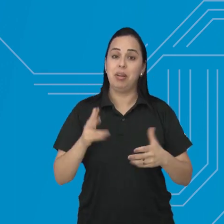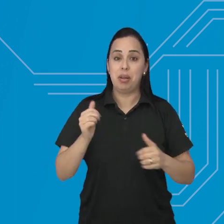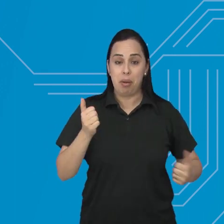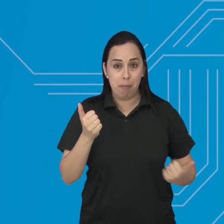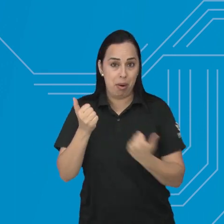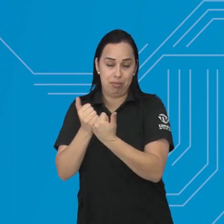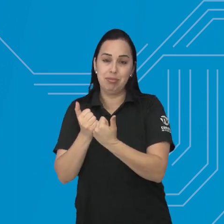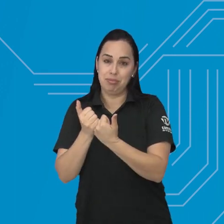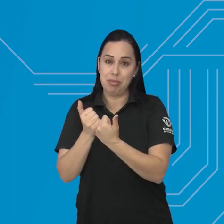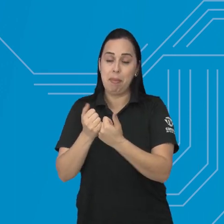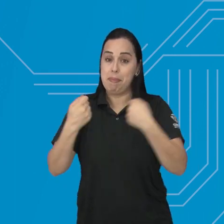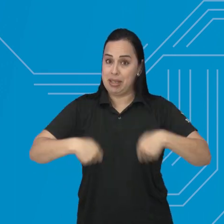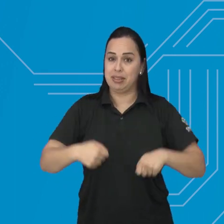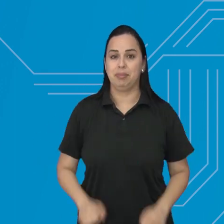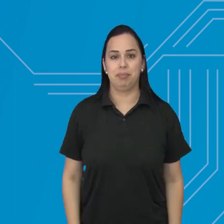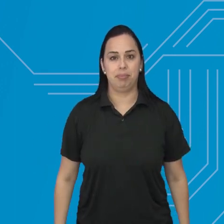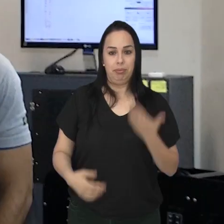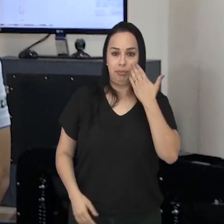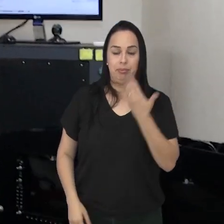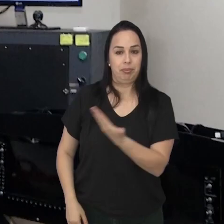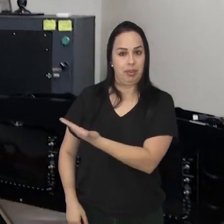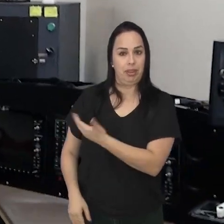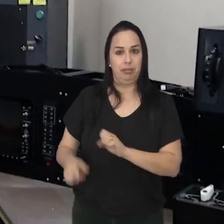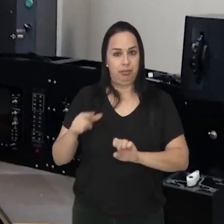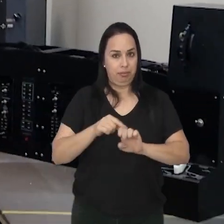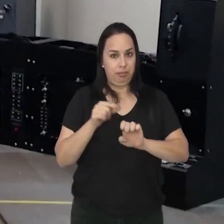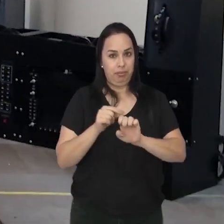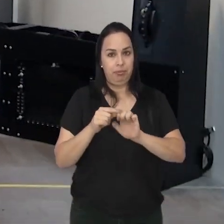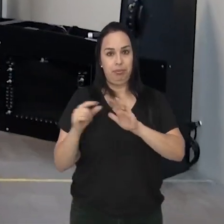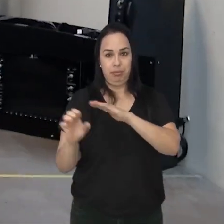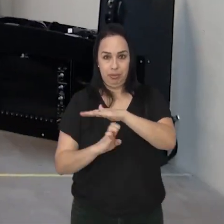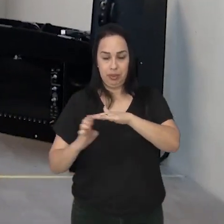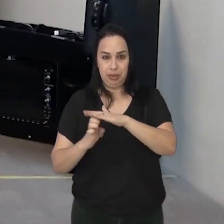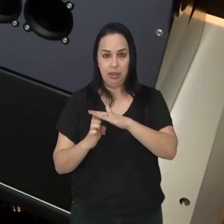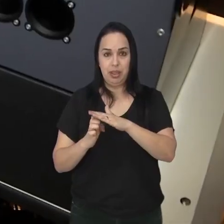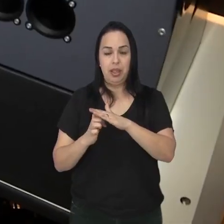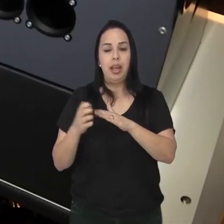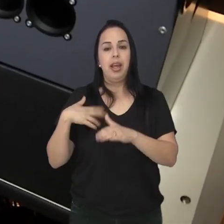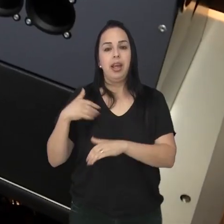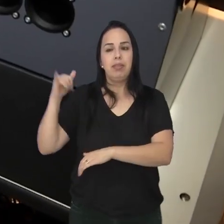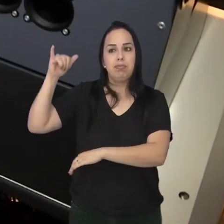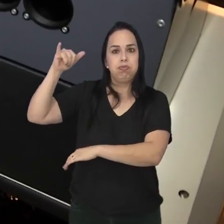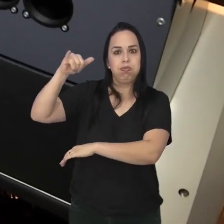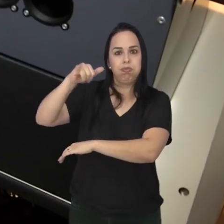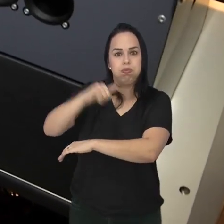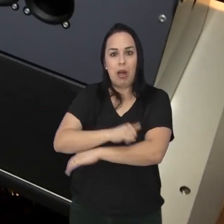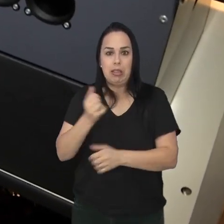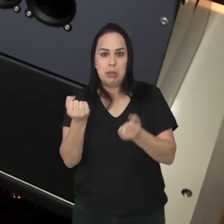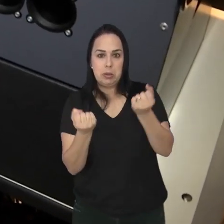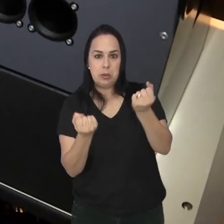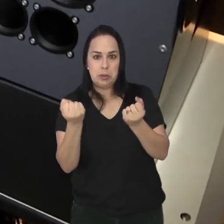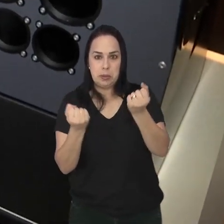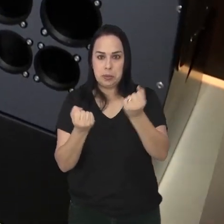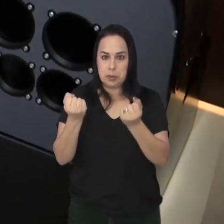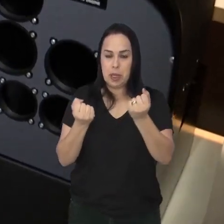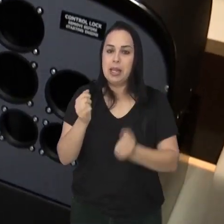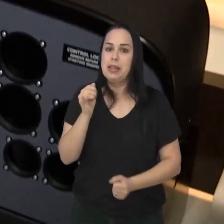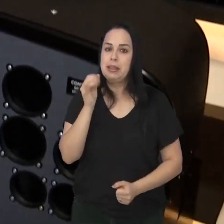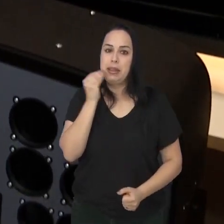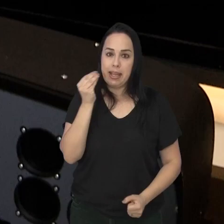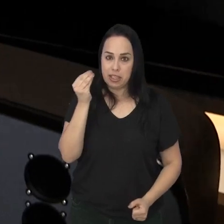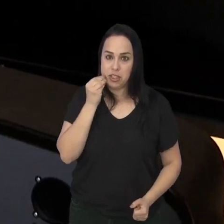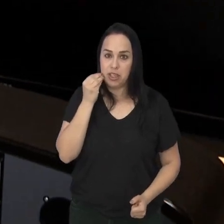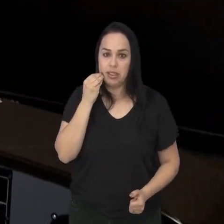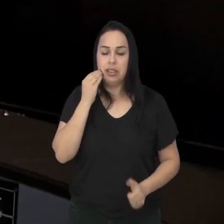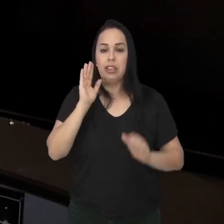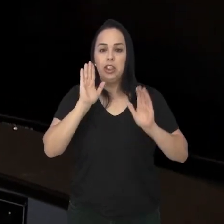com o apoio do poder público. Anderson é empreendedor no ramo de simuladores de voo. Atualmente, o negócio dele